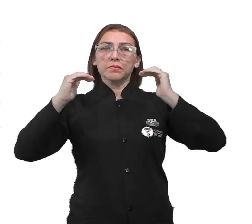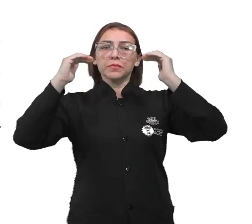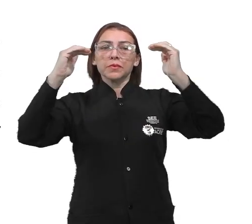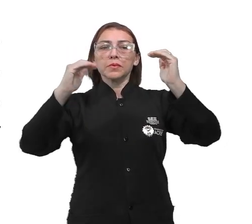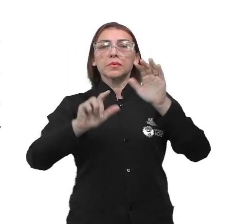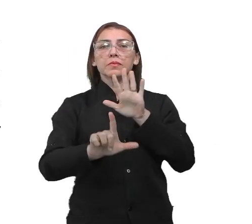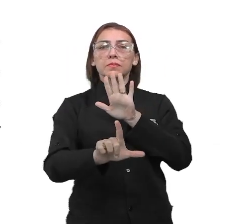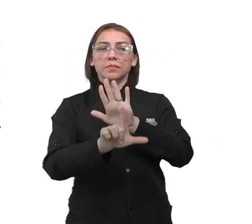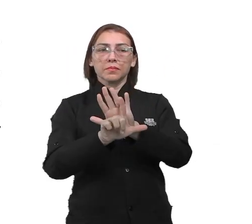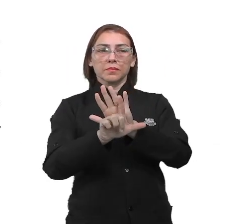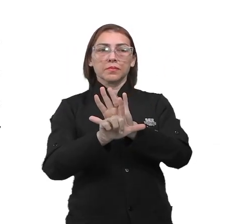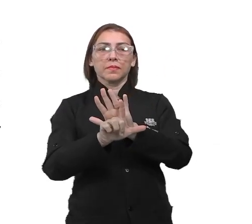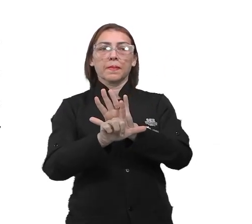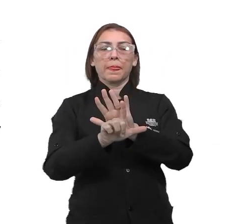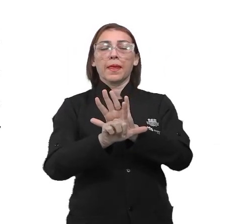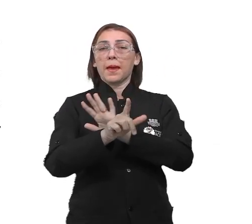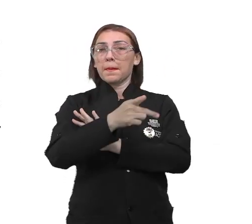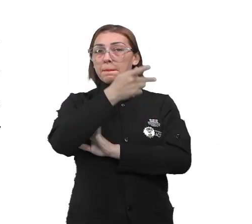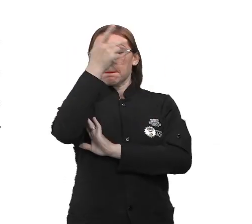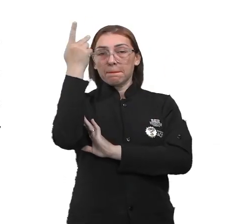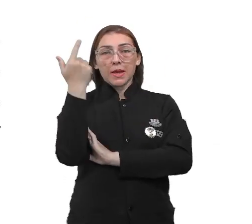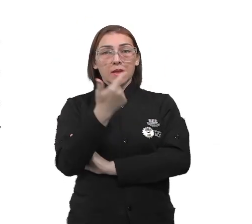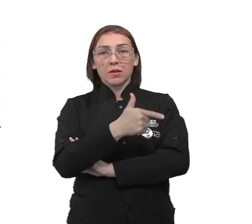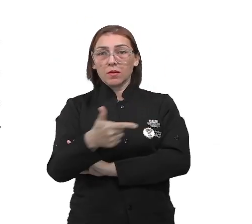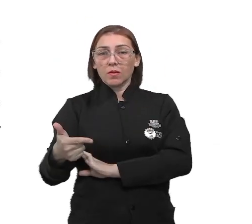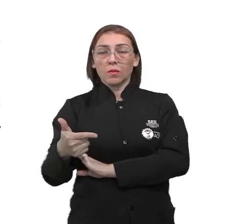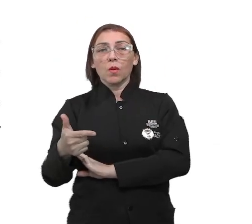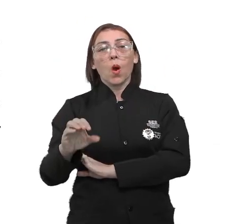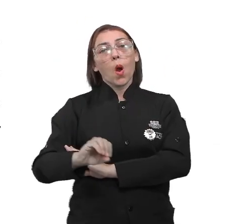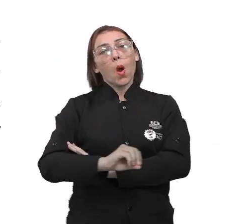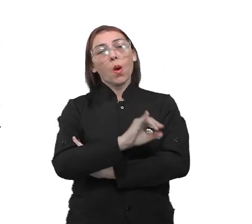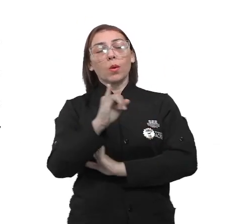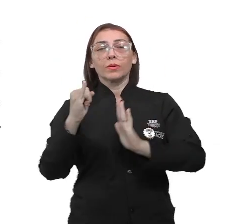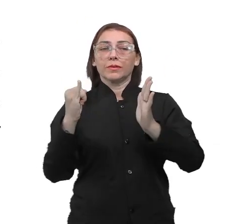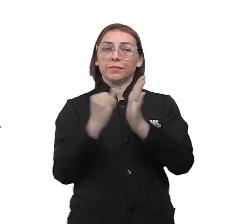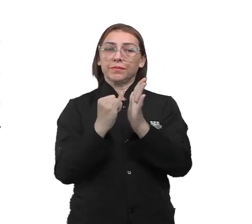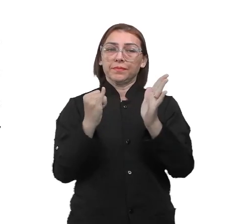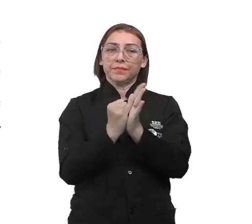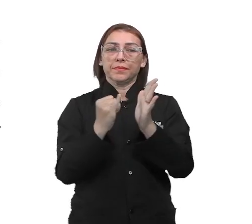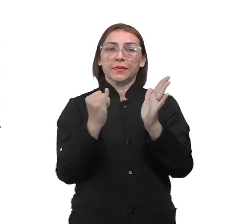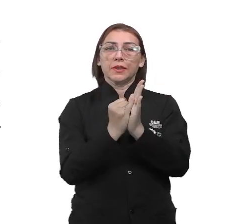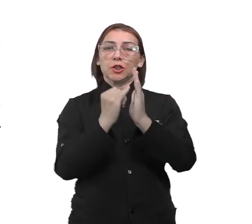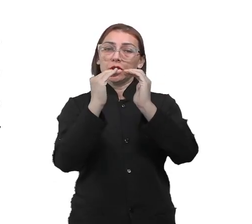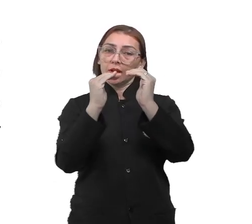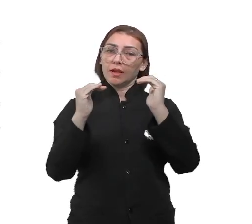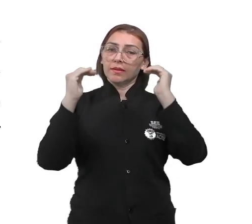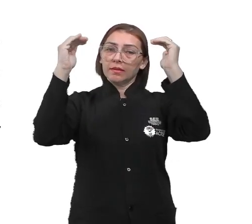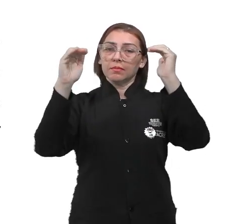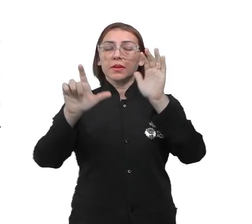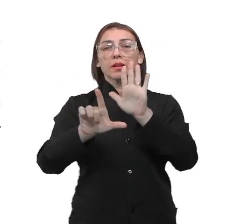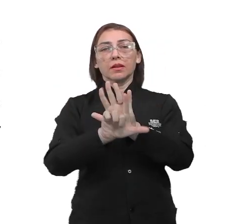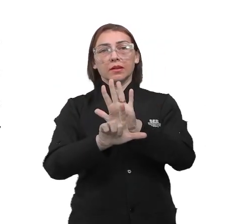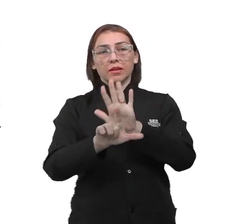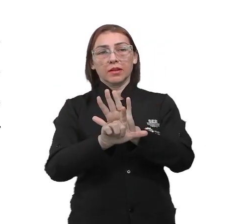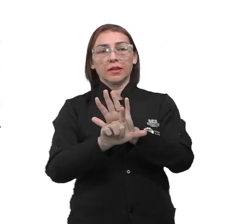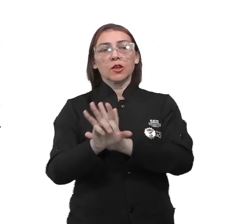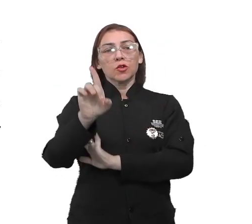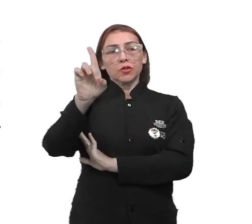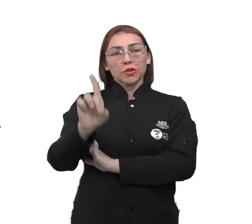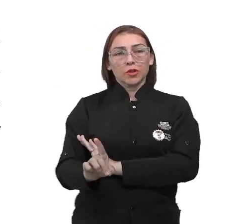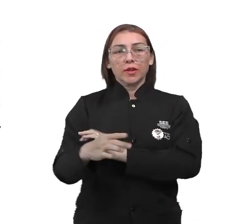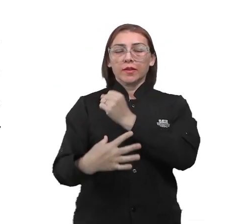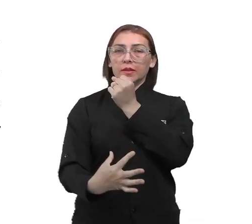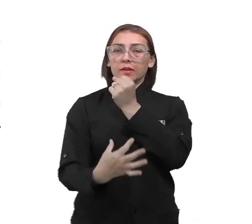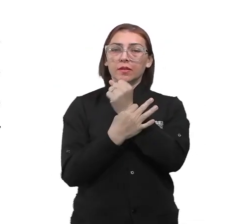da lei, nenhuma pessoa ou instituição está acima da lei, direitos